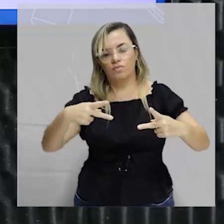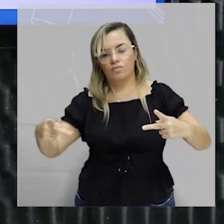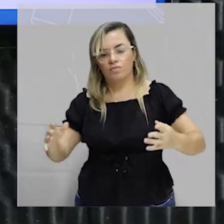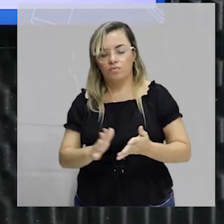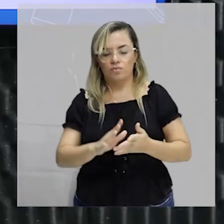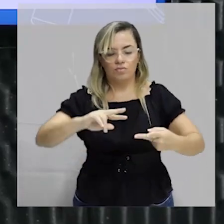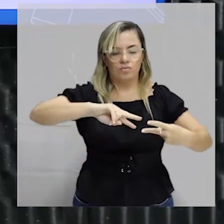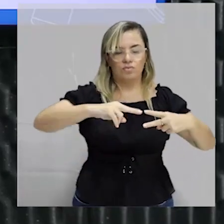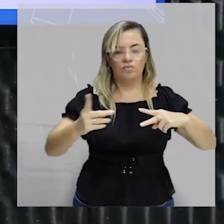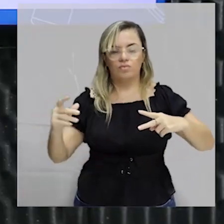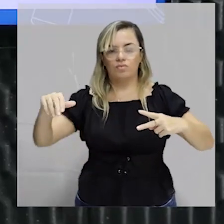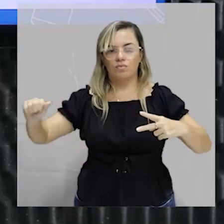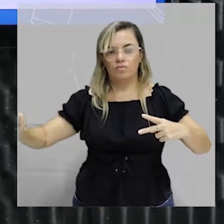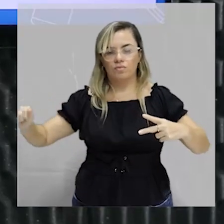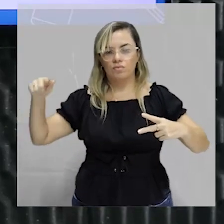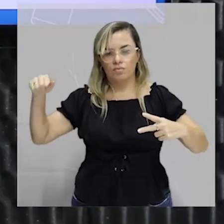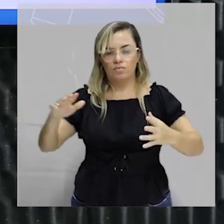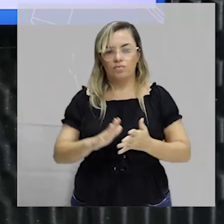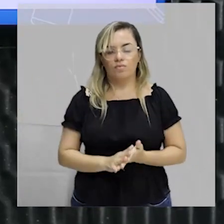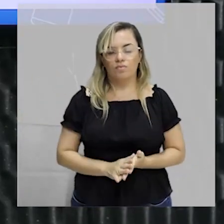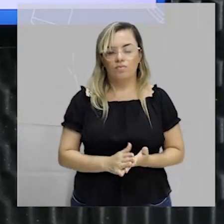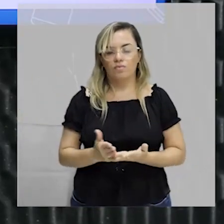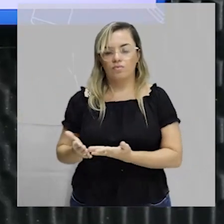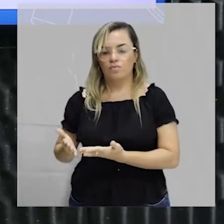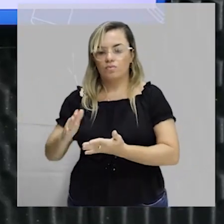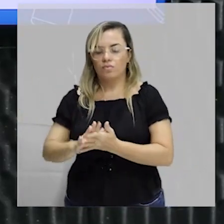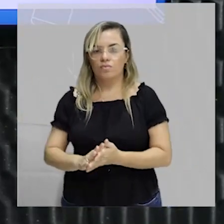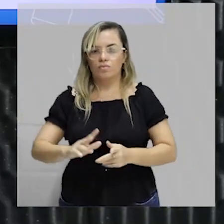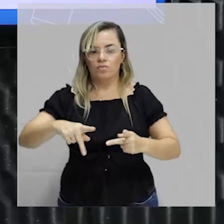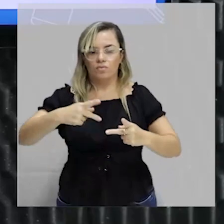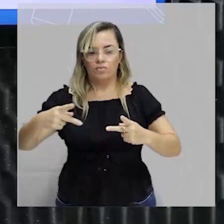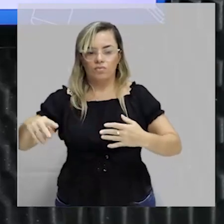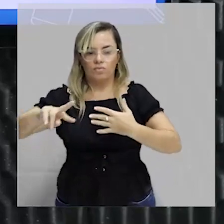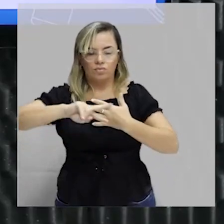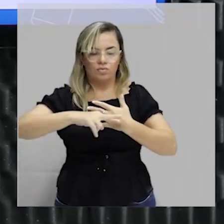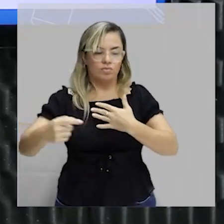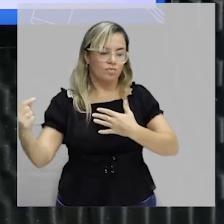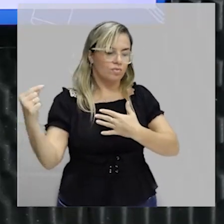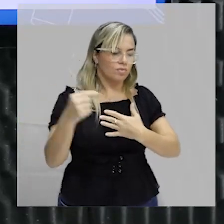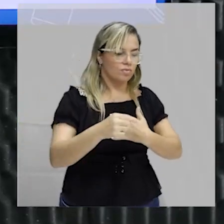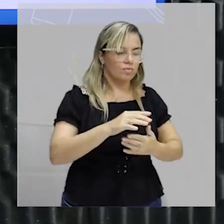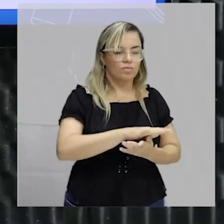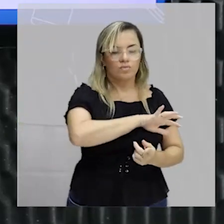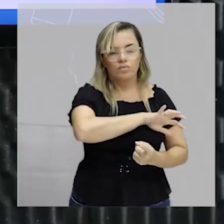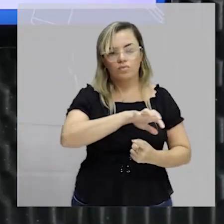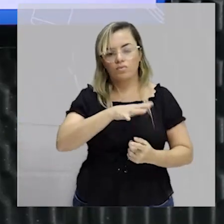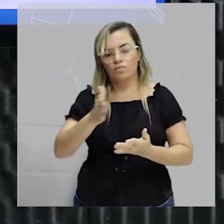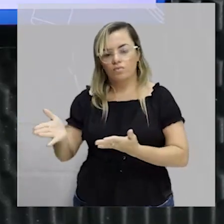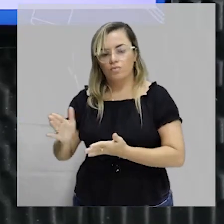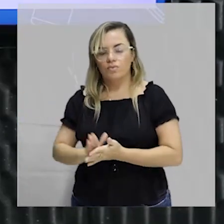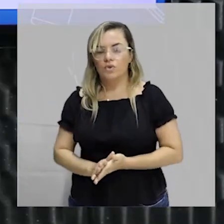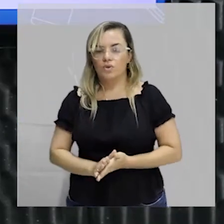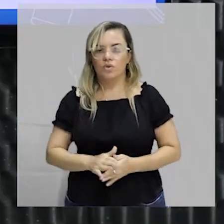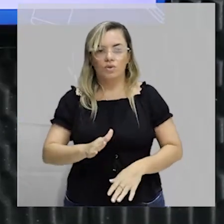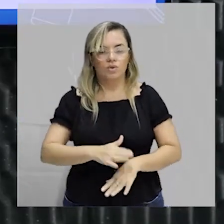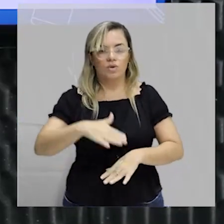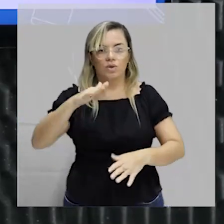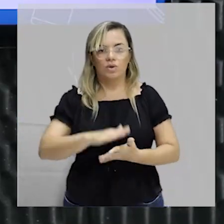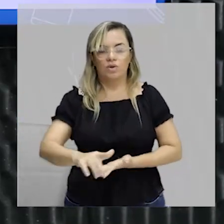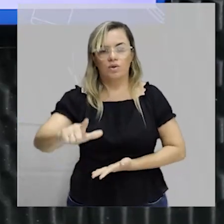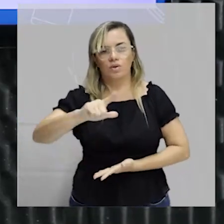DNA ele é o material genético e as proteínas são resultantes desse material genético. Então, quanto mais eu tiver